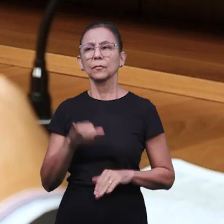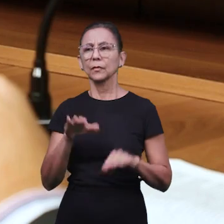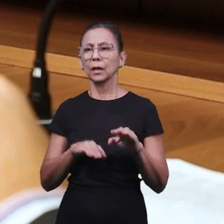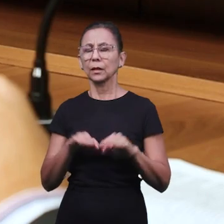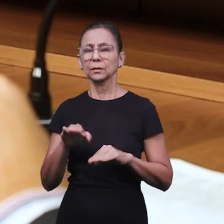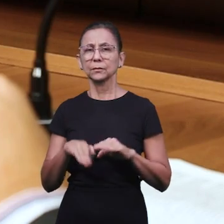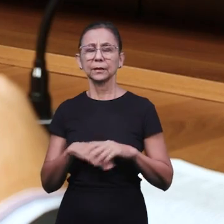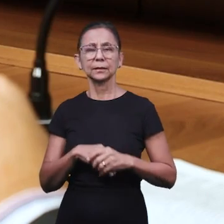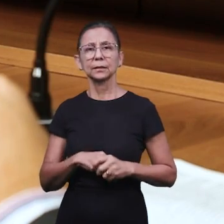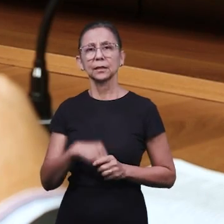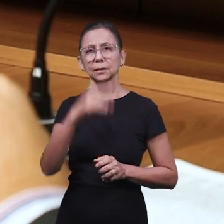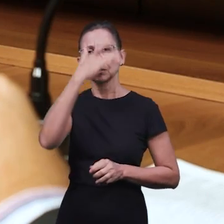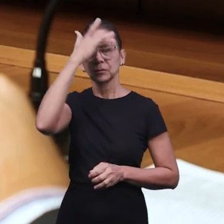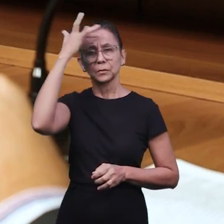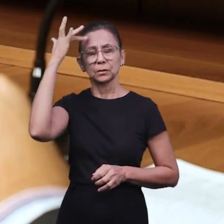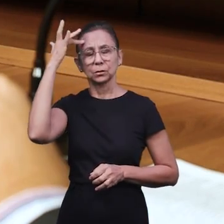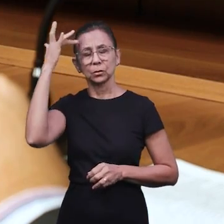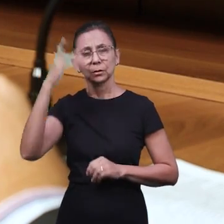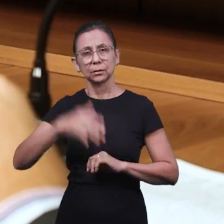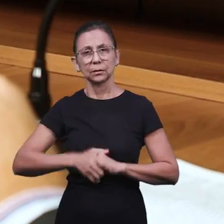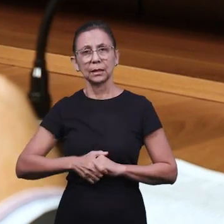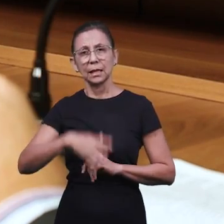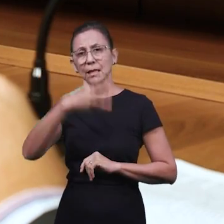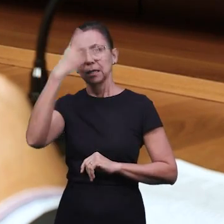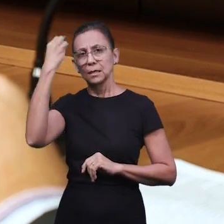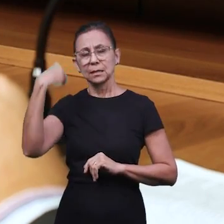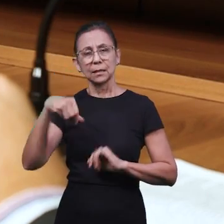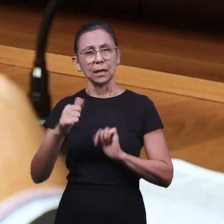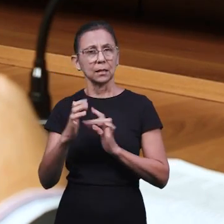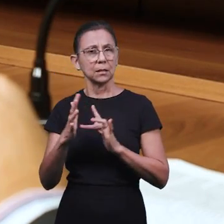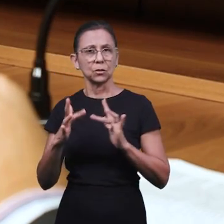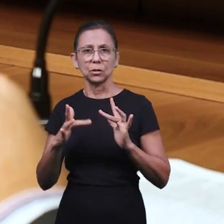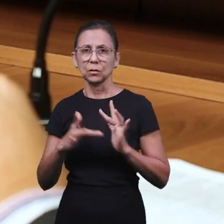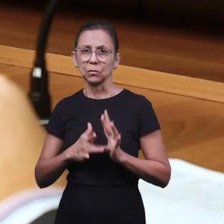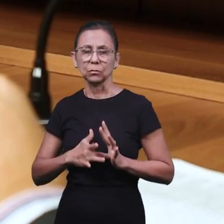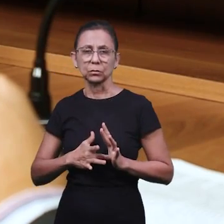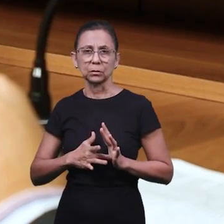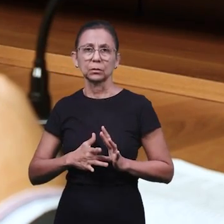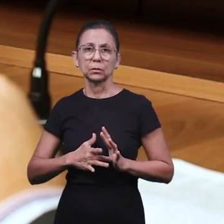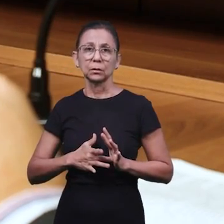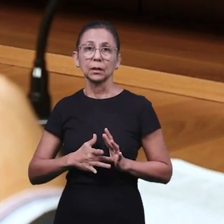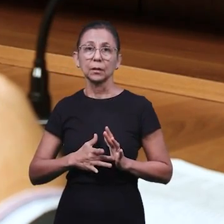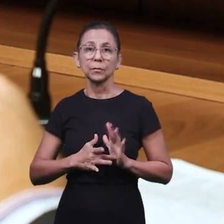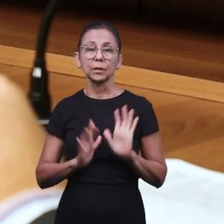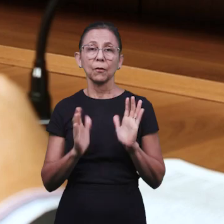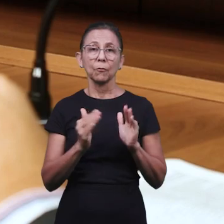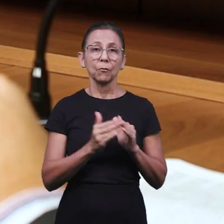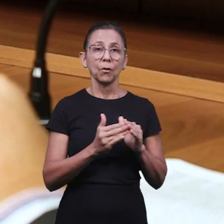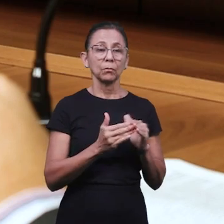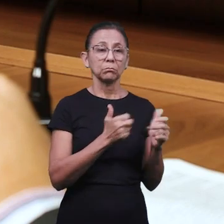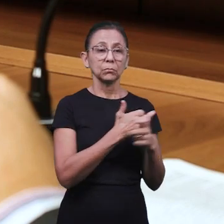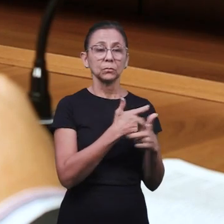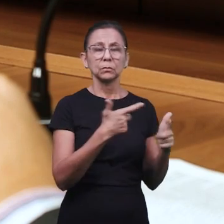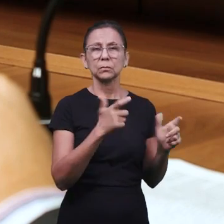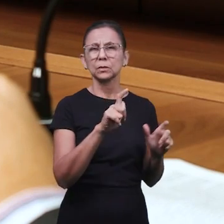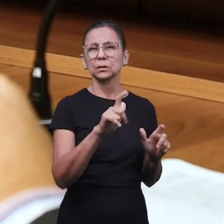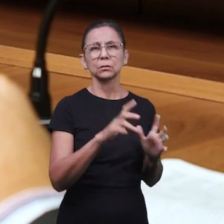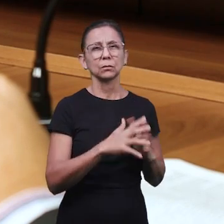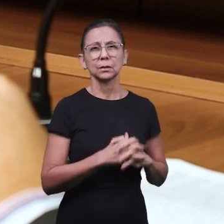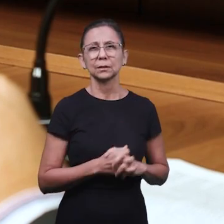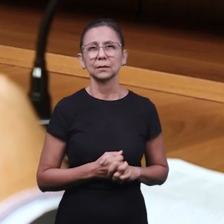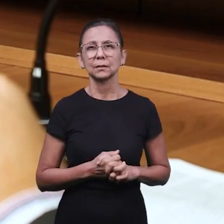cântaro. Agora nós queremos o noivo. Nós queremos que Jesus volte, que ele arrebate a igreja. A fé